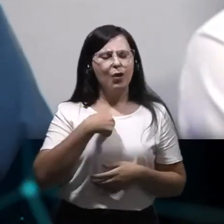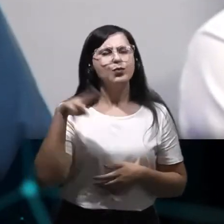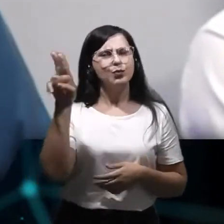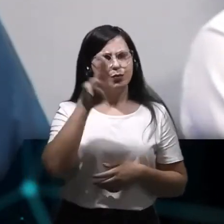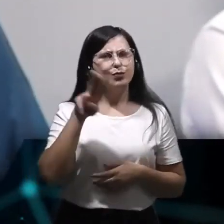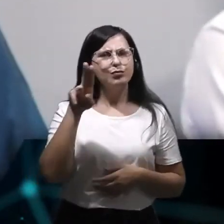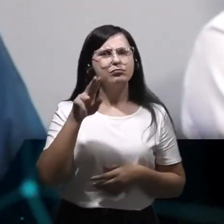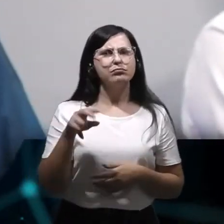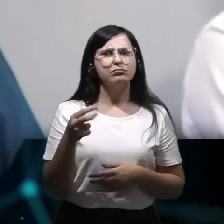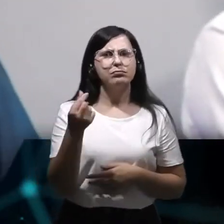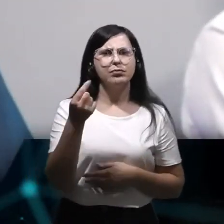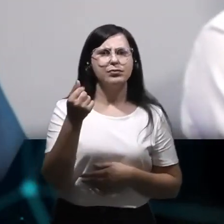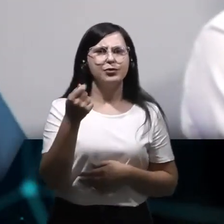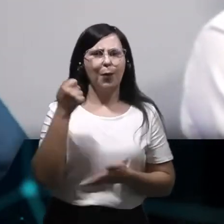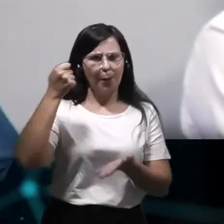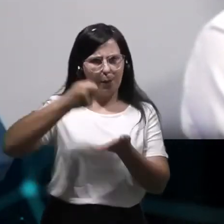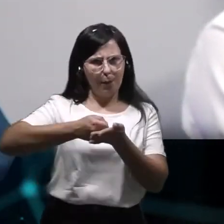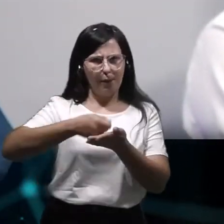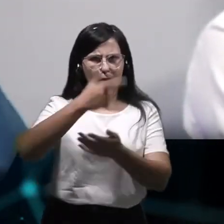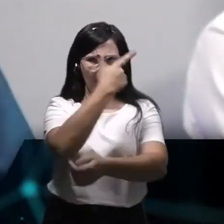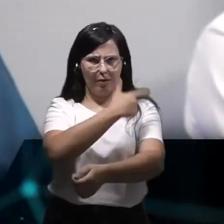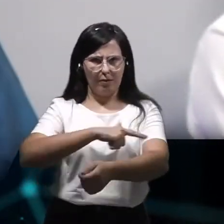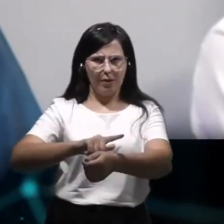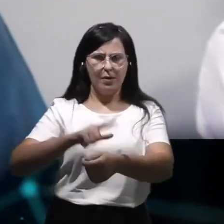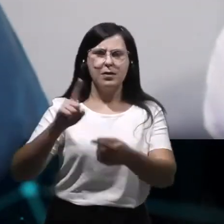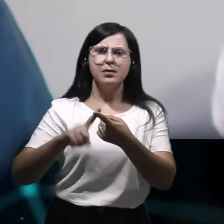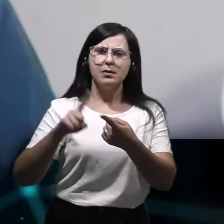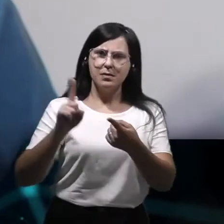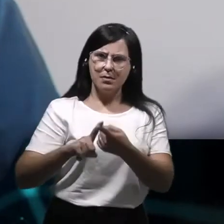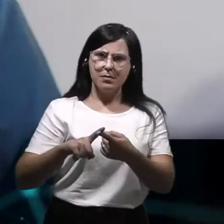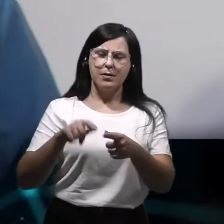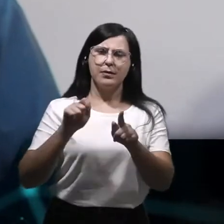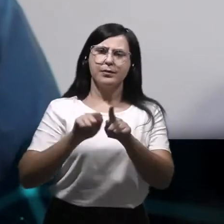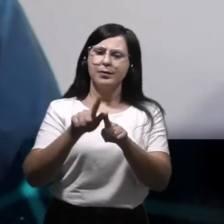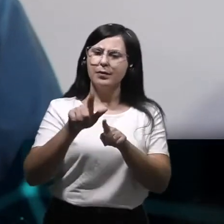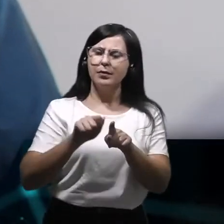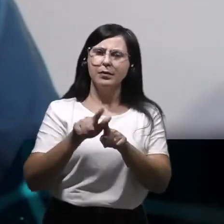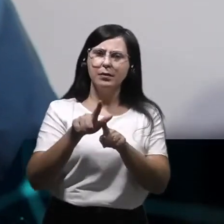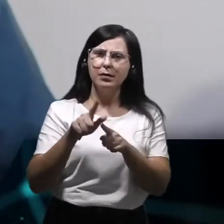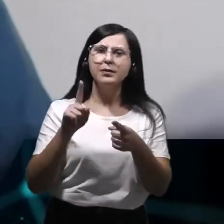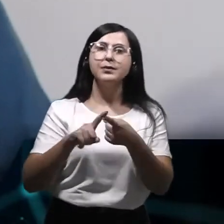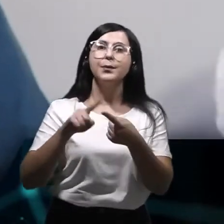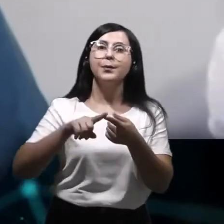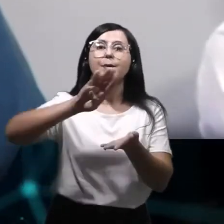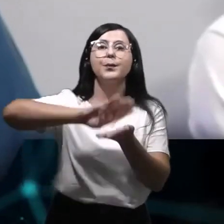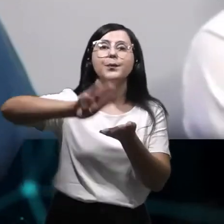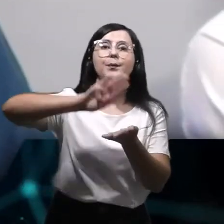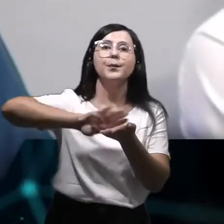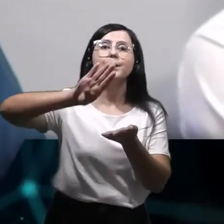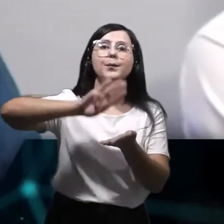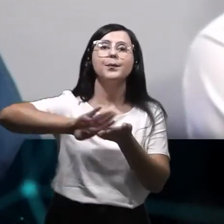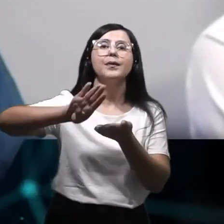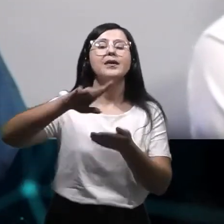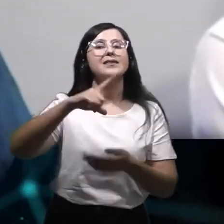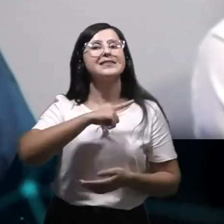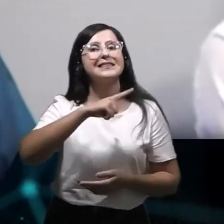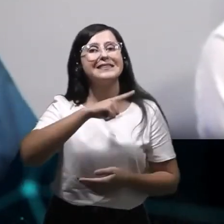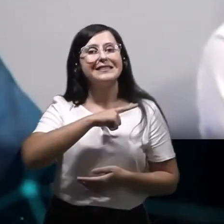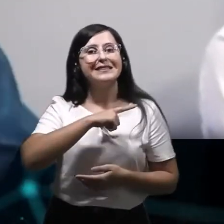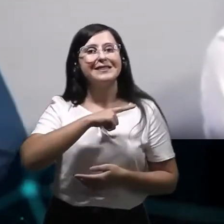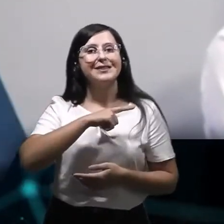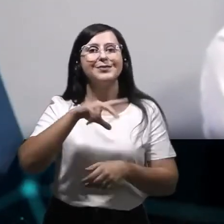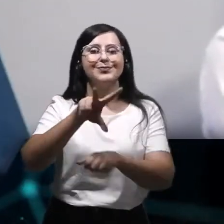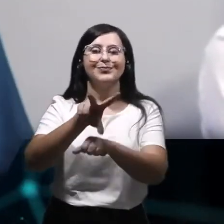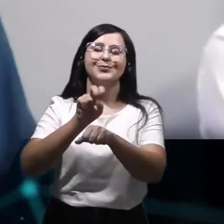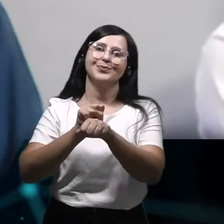tinha deixado, que era na educação, que era dos aluguéis, que era do Banco do Bradesco, que tinha 2 meses atrasado de consignado, que